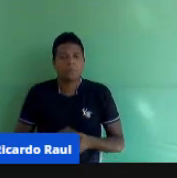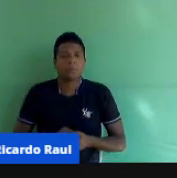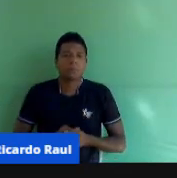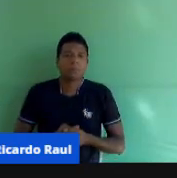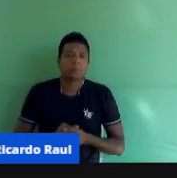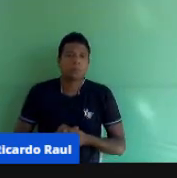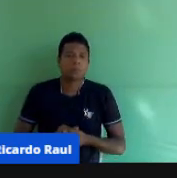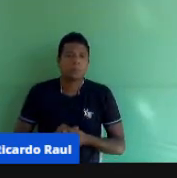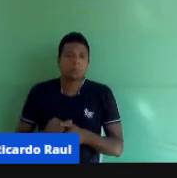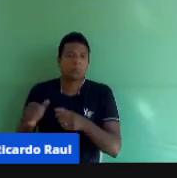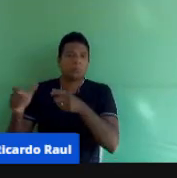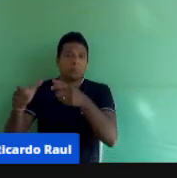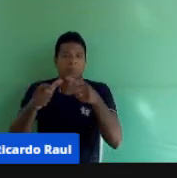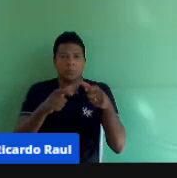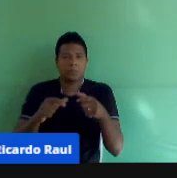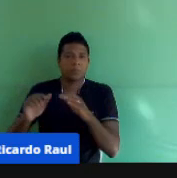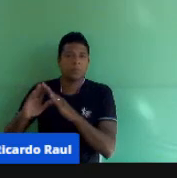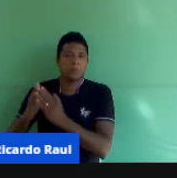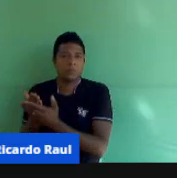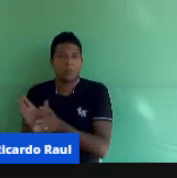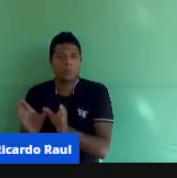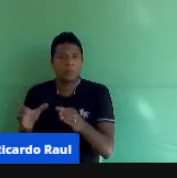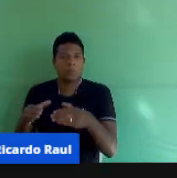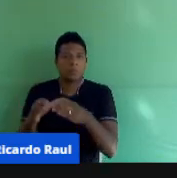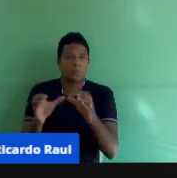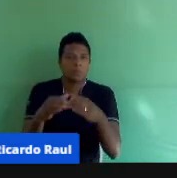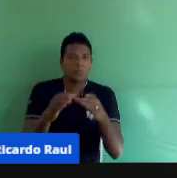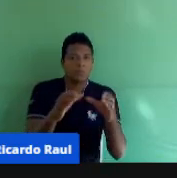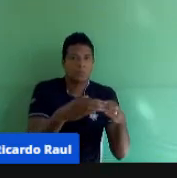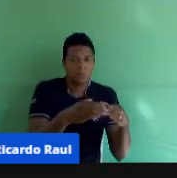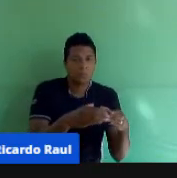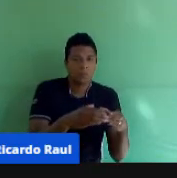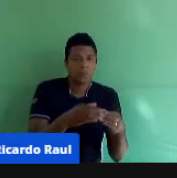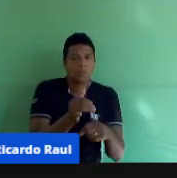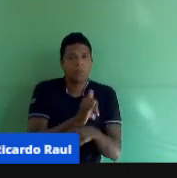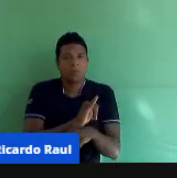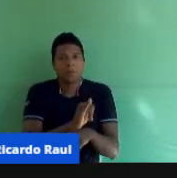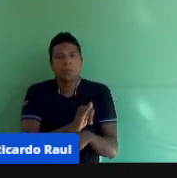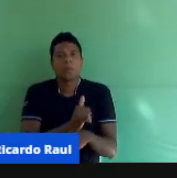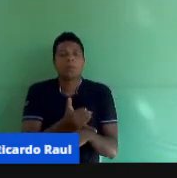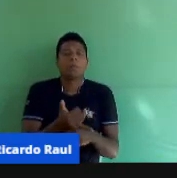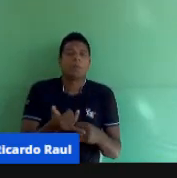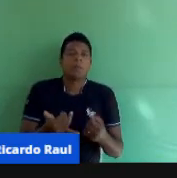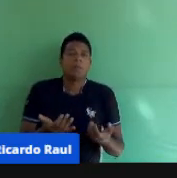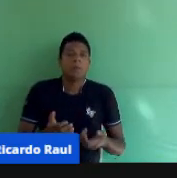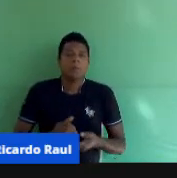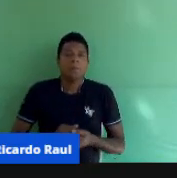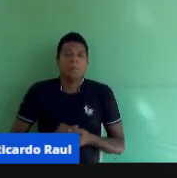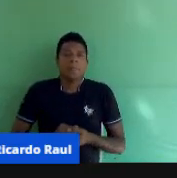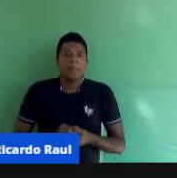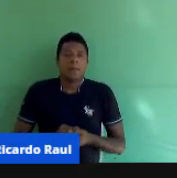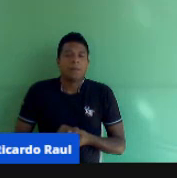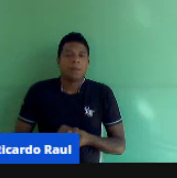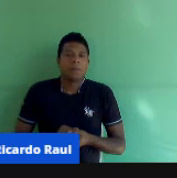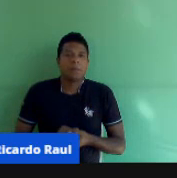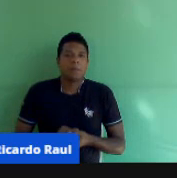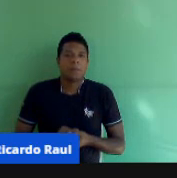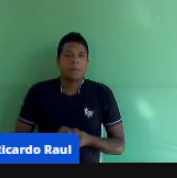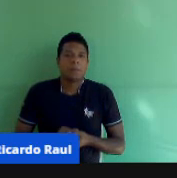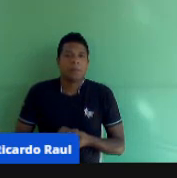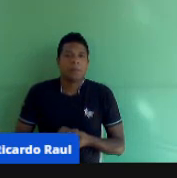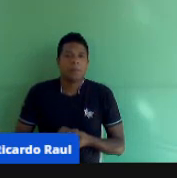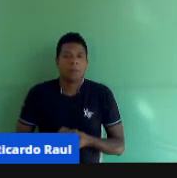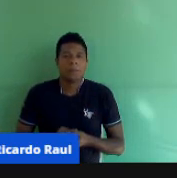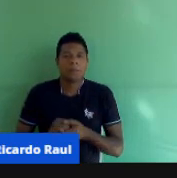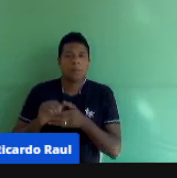da escola e do grupo de alunos com acesso à internet. Então, aquela coisa tradicional